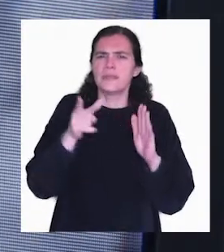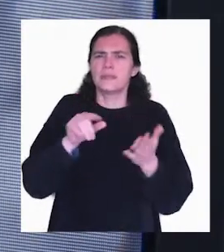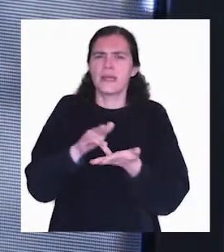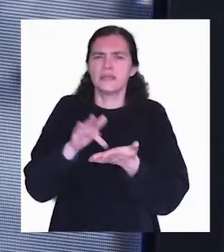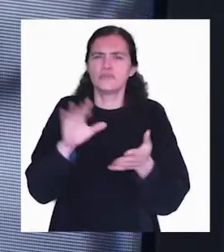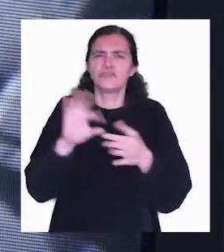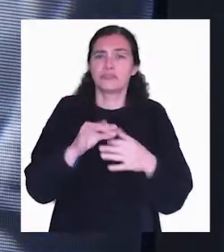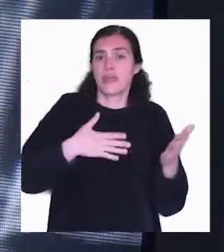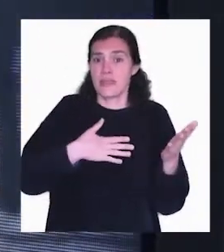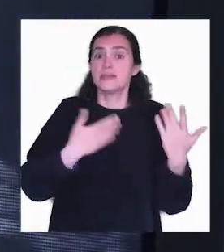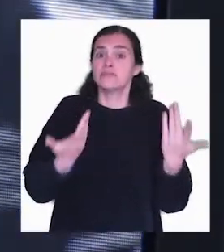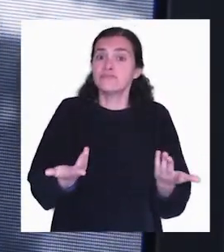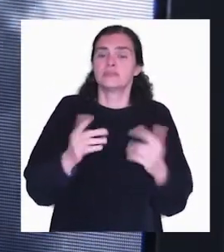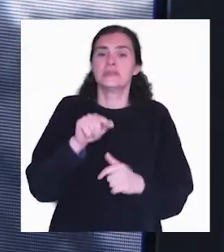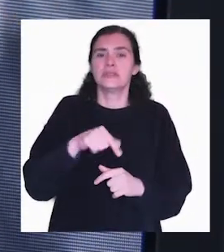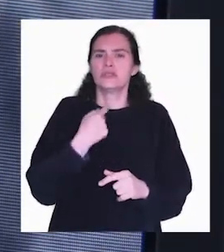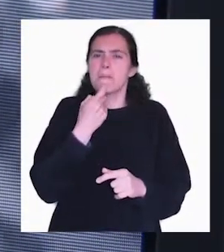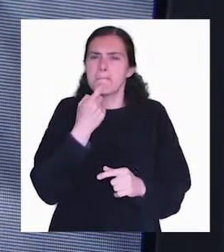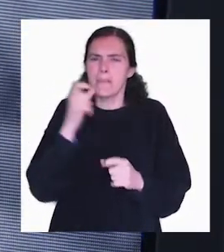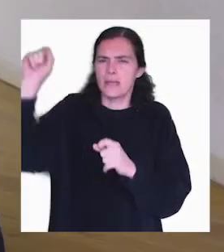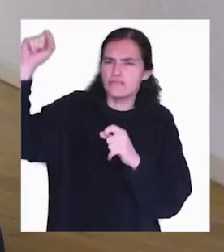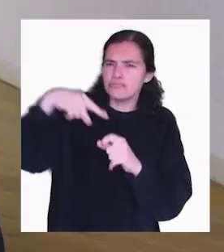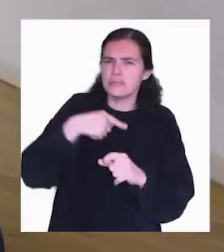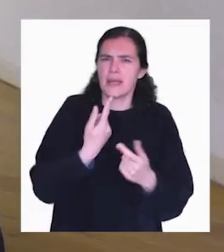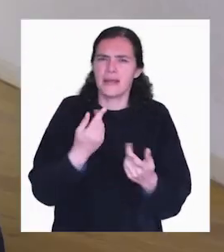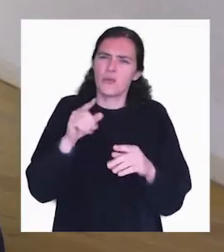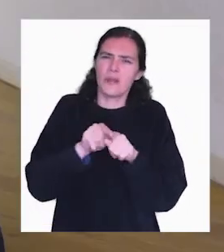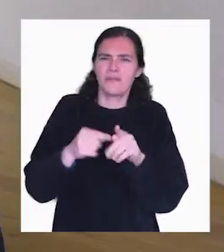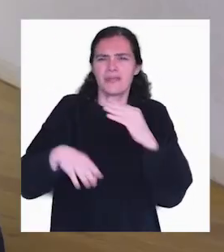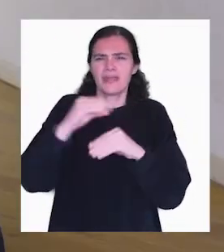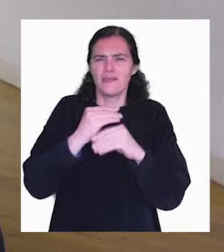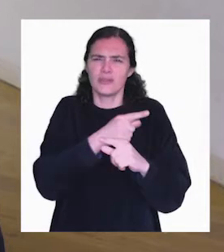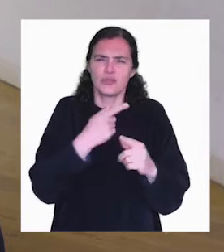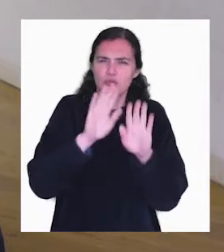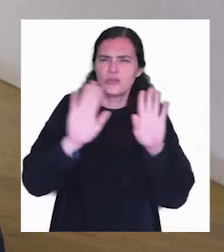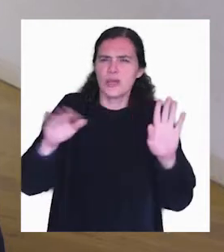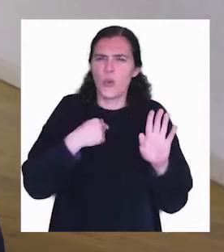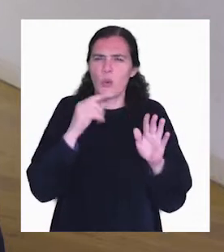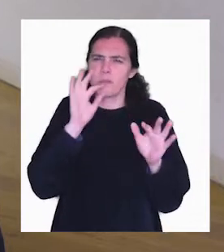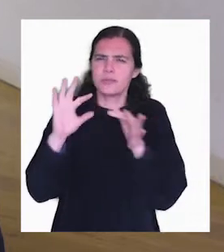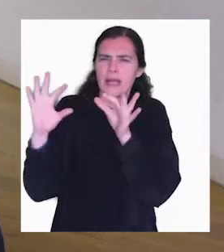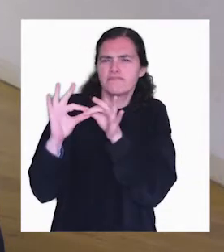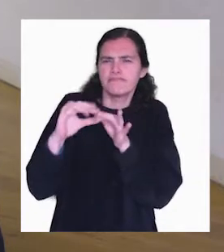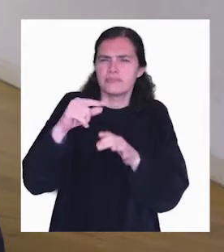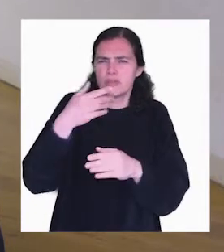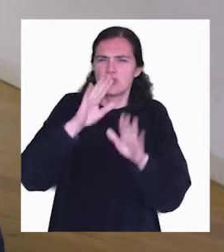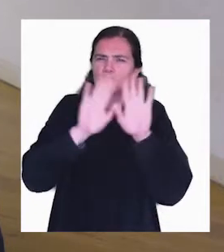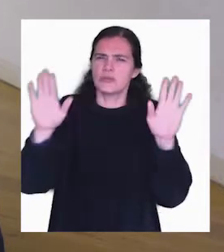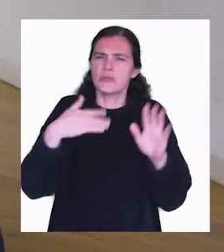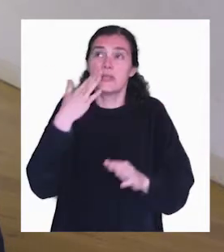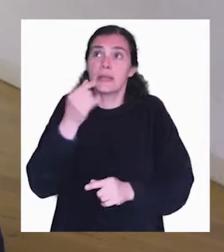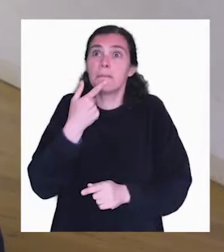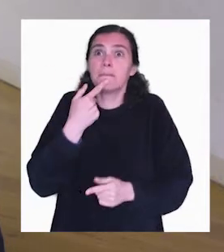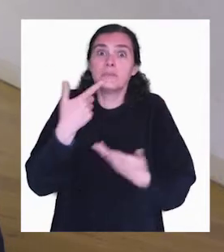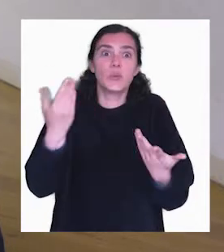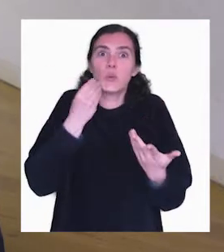dança. Mas pronto, este meteorito, de certa forma, é uma metáfora para a própria exposição, de certa maneira, ou uma analogia para a própria exposição, ou seja, é tentar perceber de onde é que